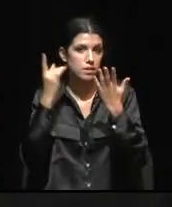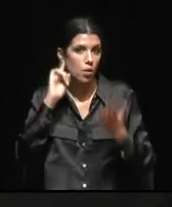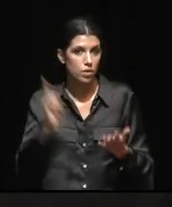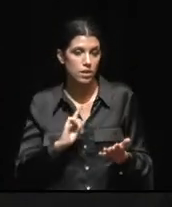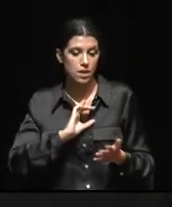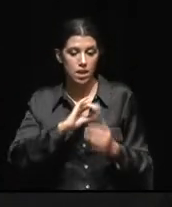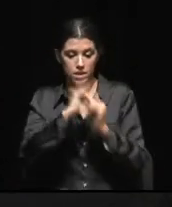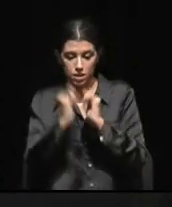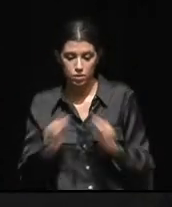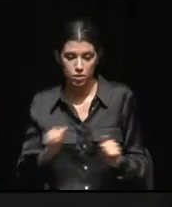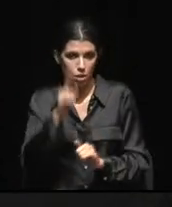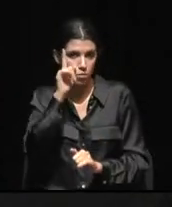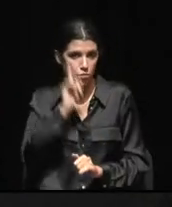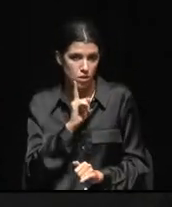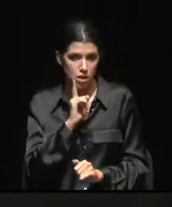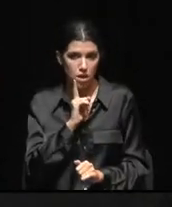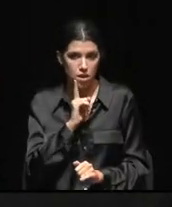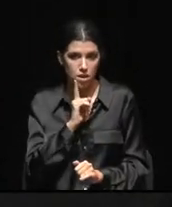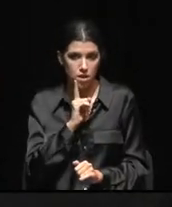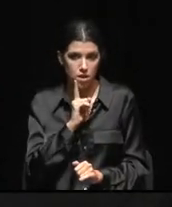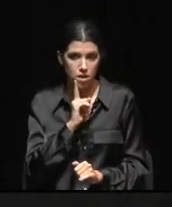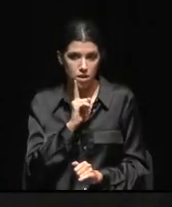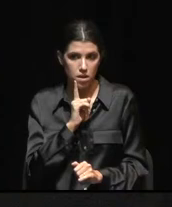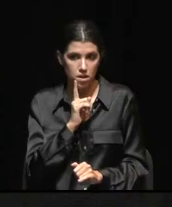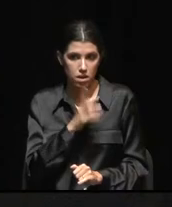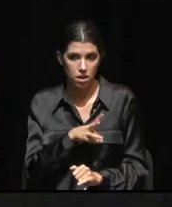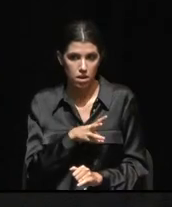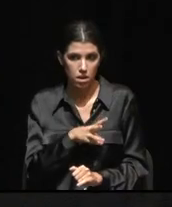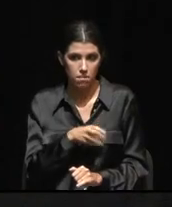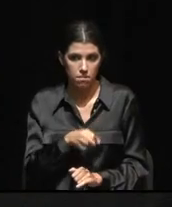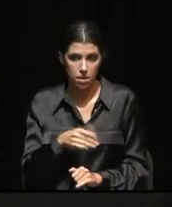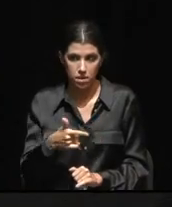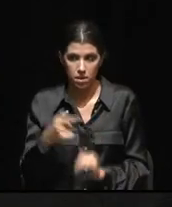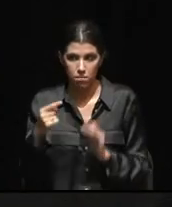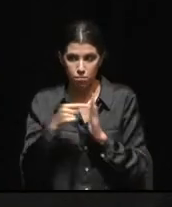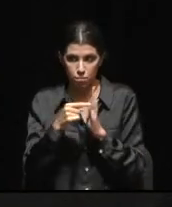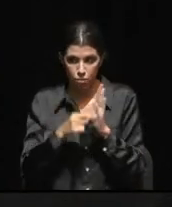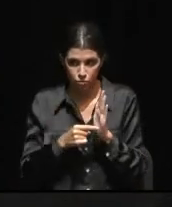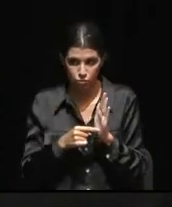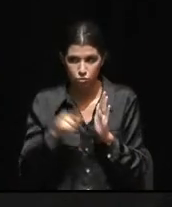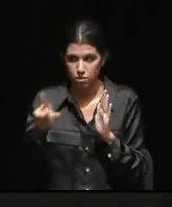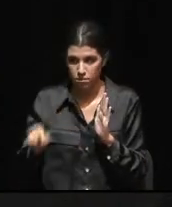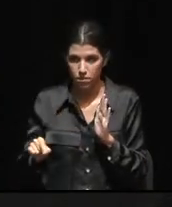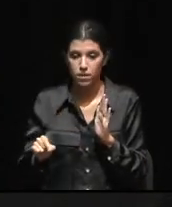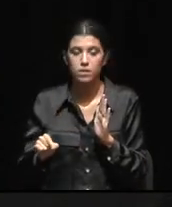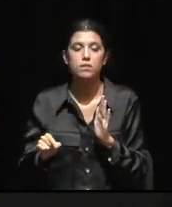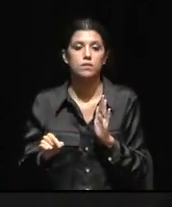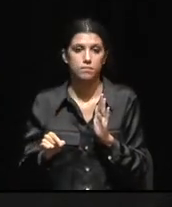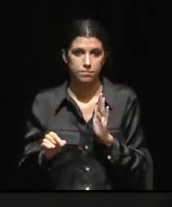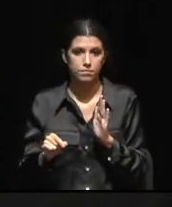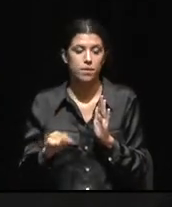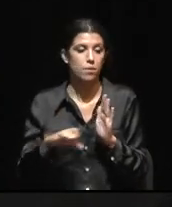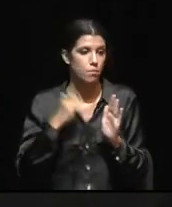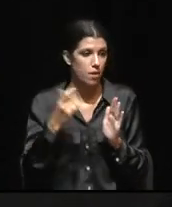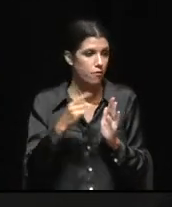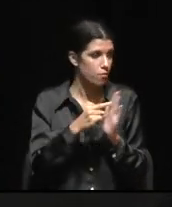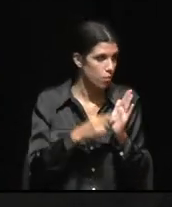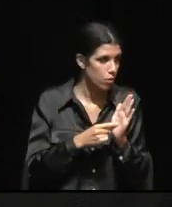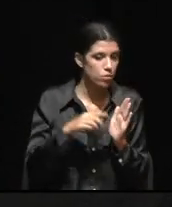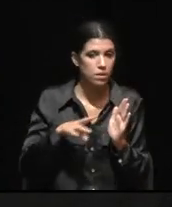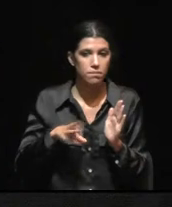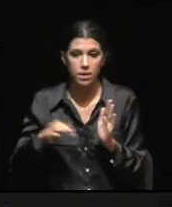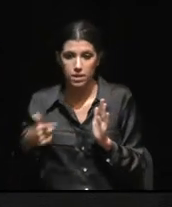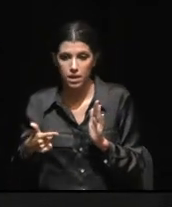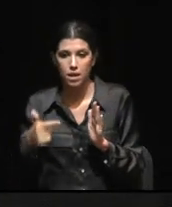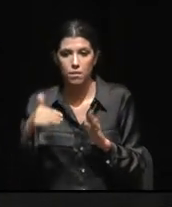Internacional da Mulher quem o mpt é por pontos também ok porque o pev era por pontos o mpt